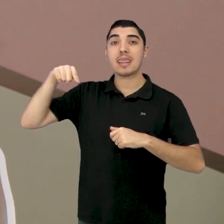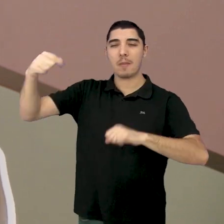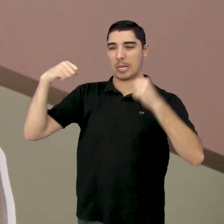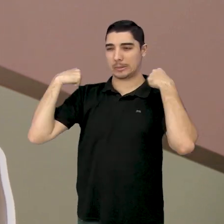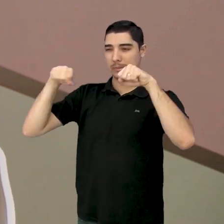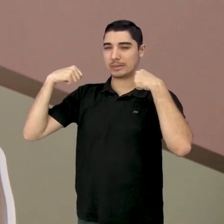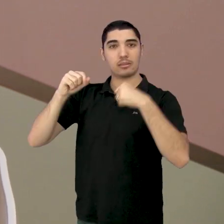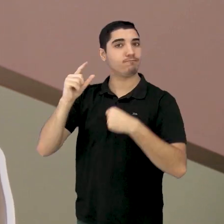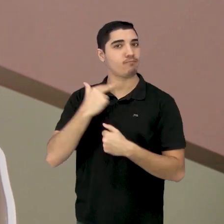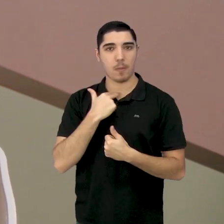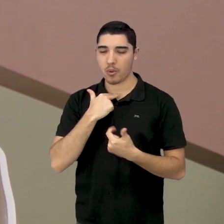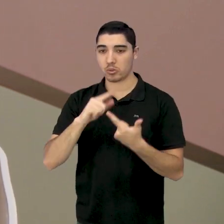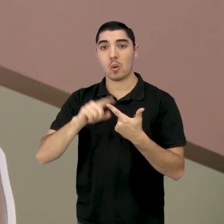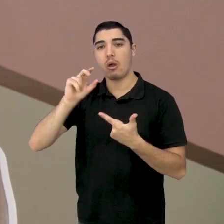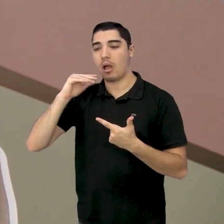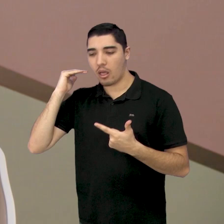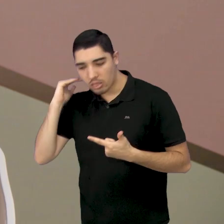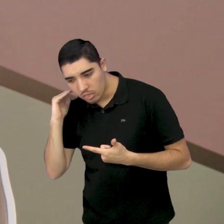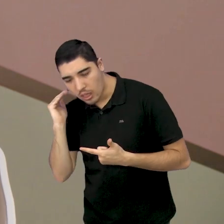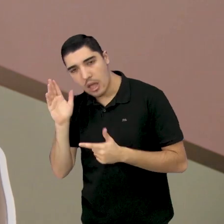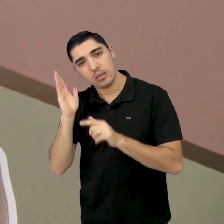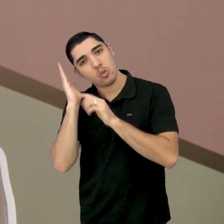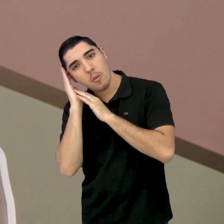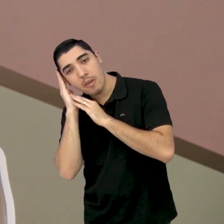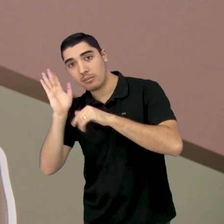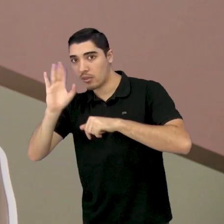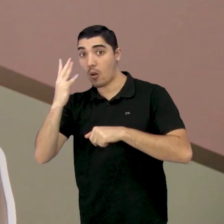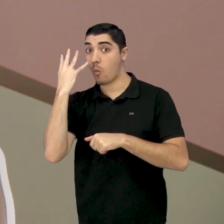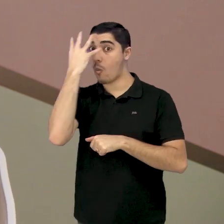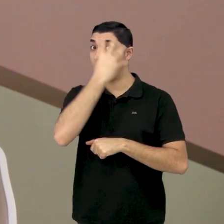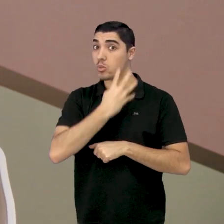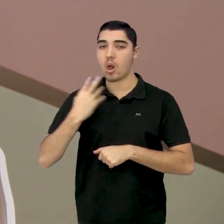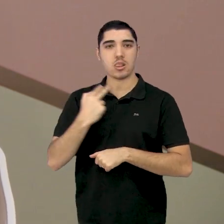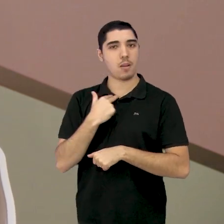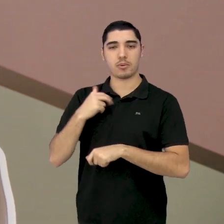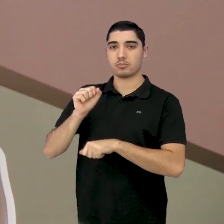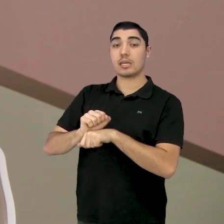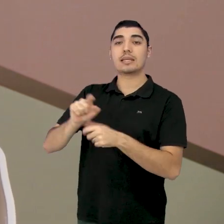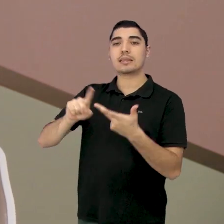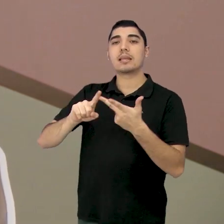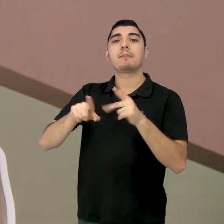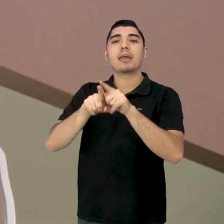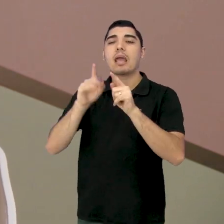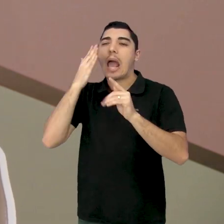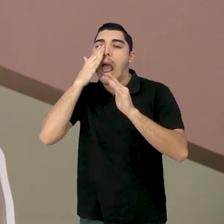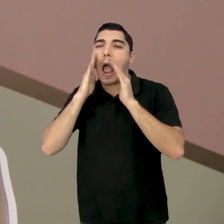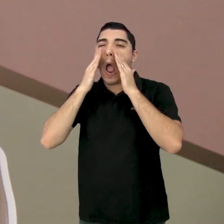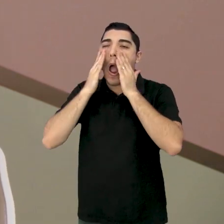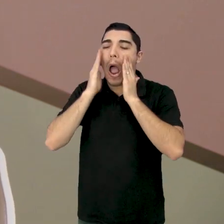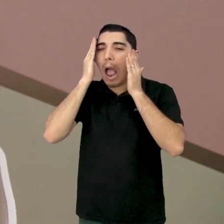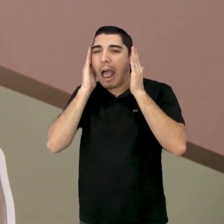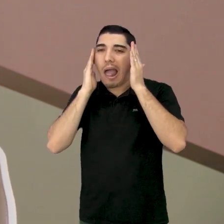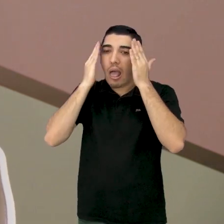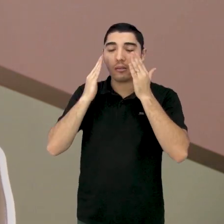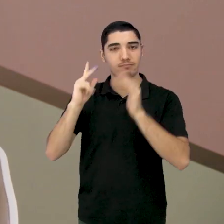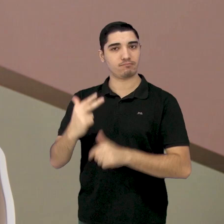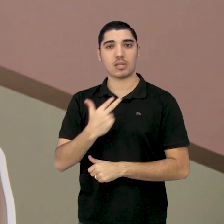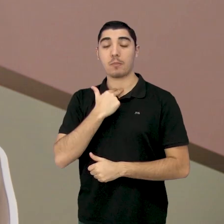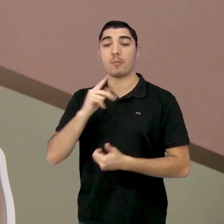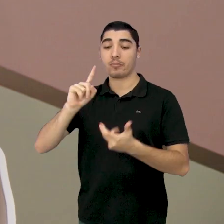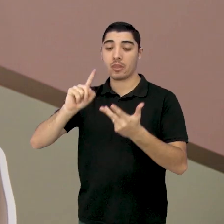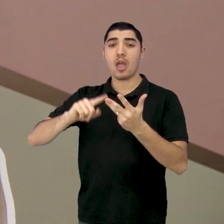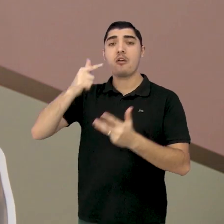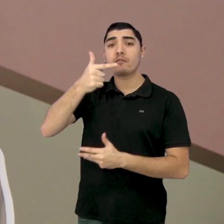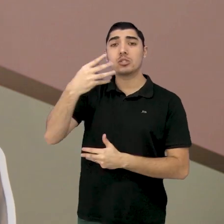esses, né? A gente pede para o paciente não fazer exercício físico após a aplicação de toxina botulínica, não deitar ou abaixar a cabeça por no mínimo